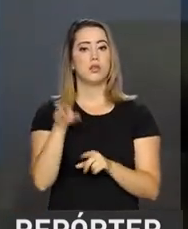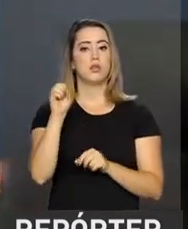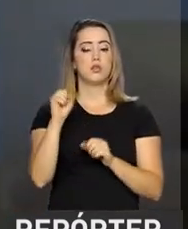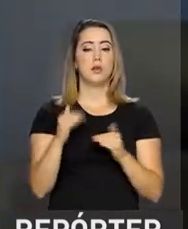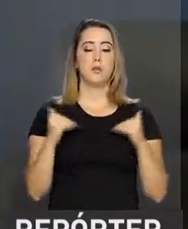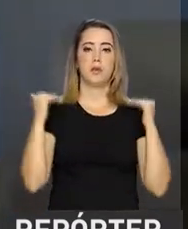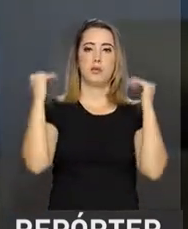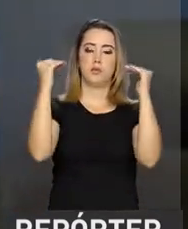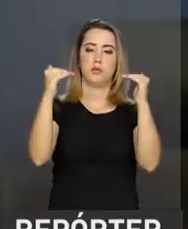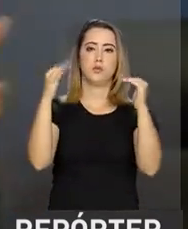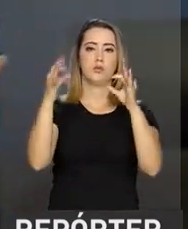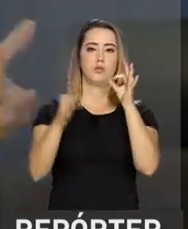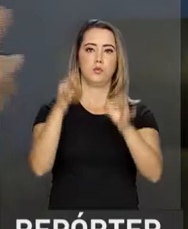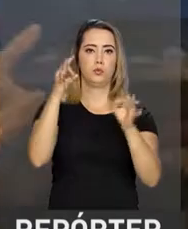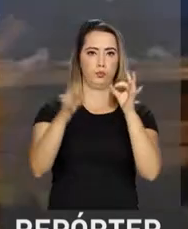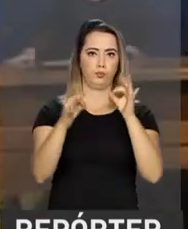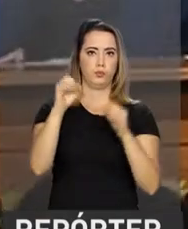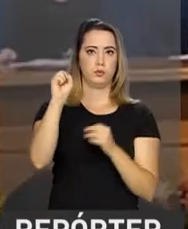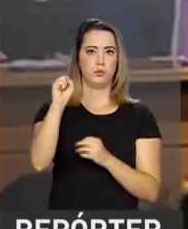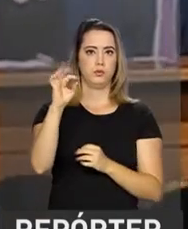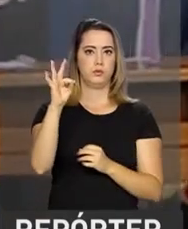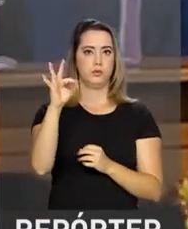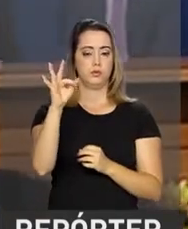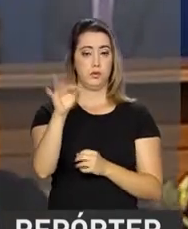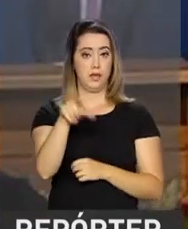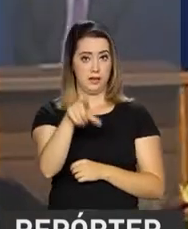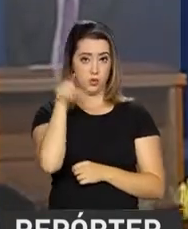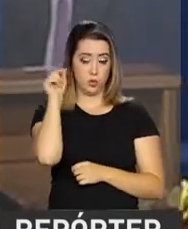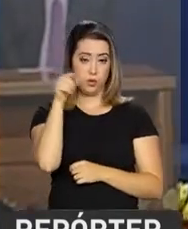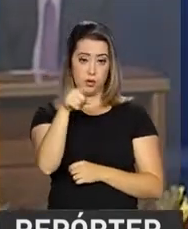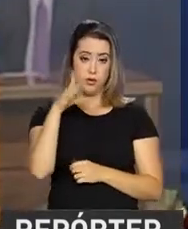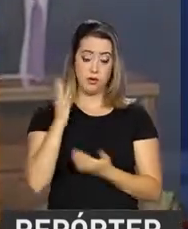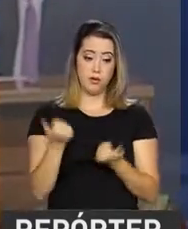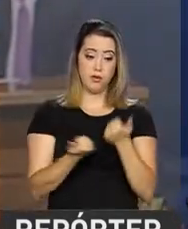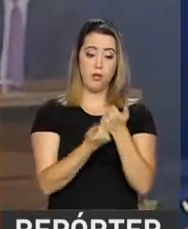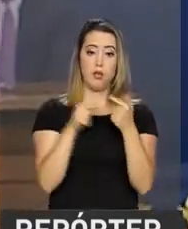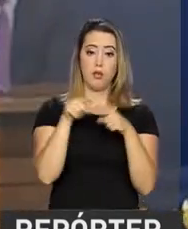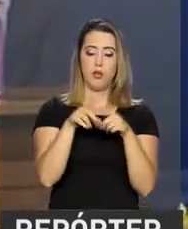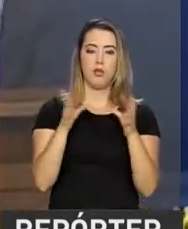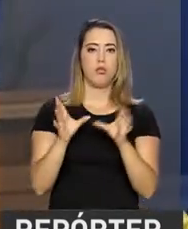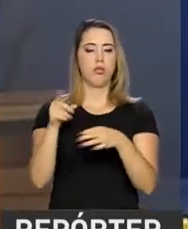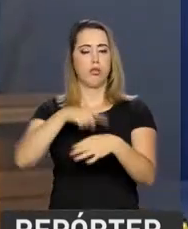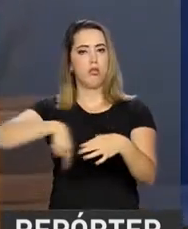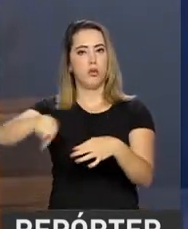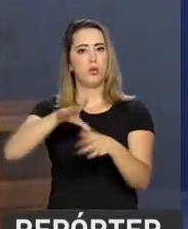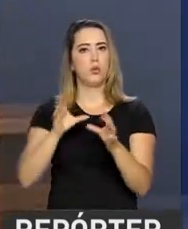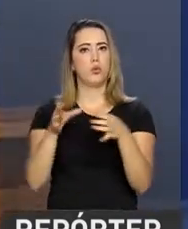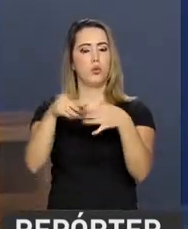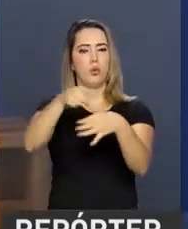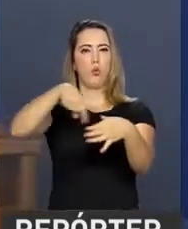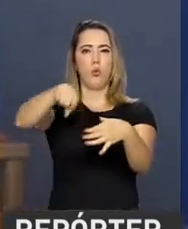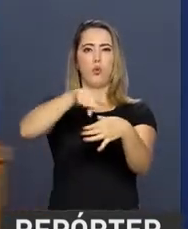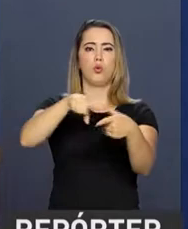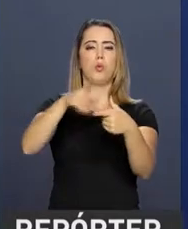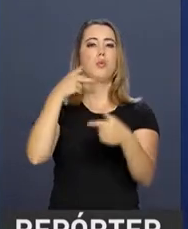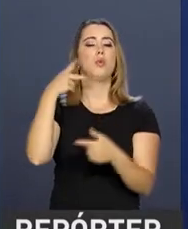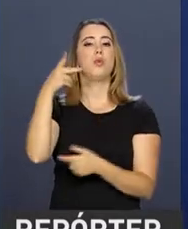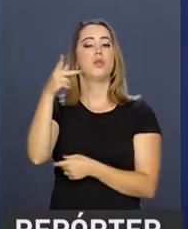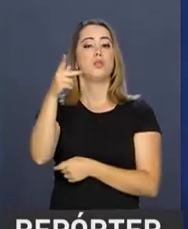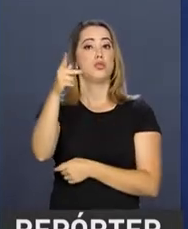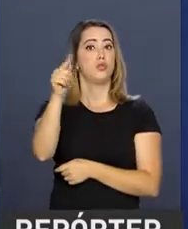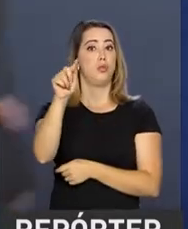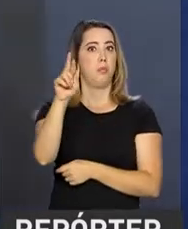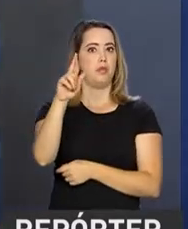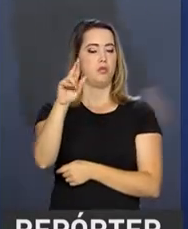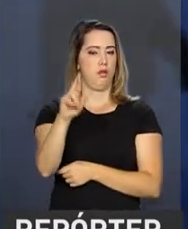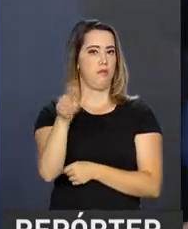stf raquel dodge foi indicada para cargo a partir da eleição interna da associação nacional dos procuradores da república